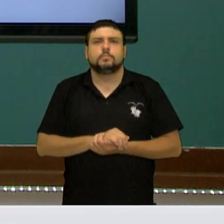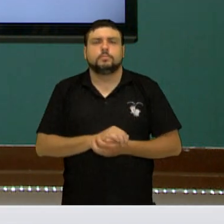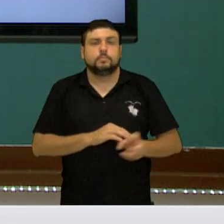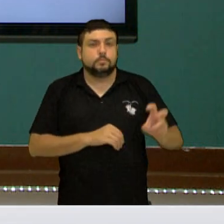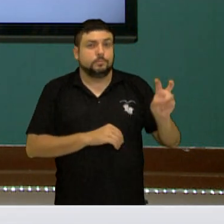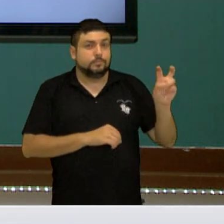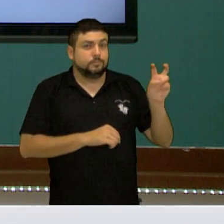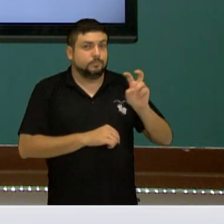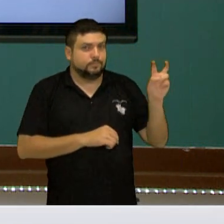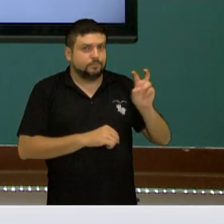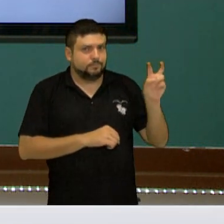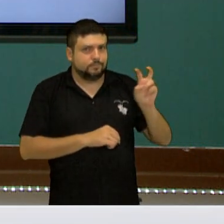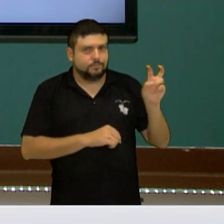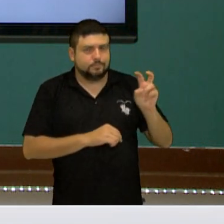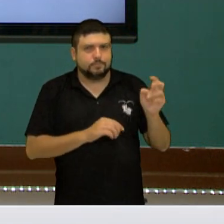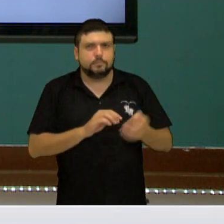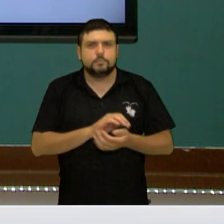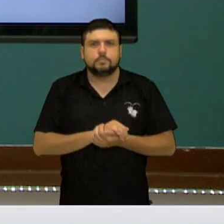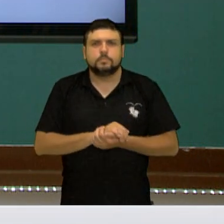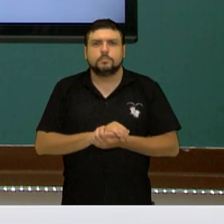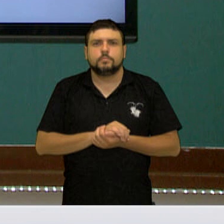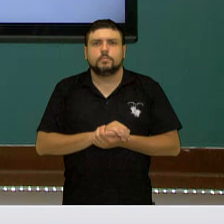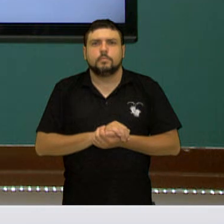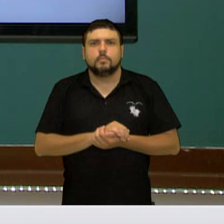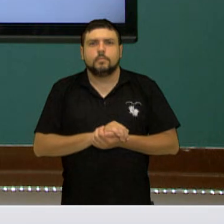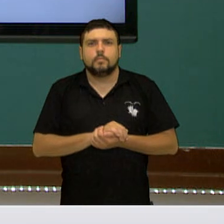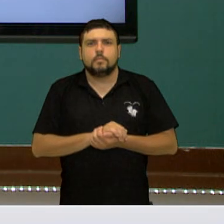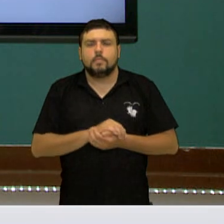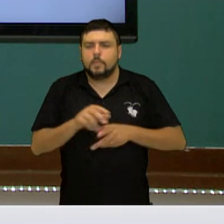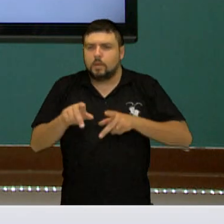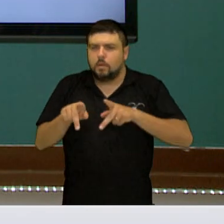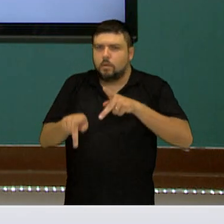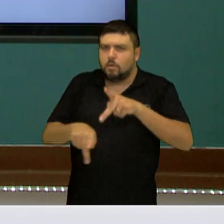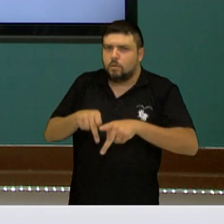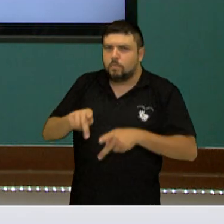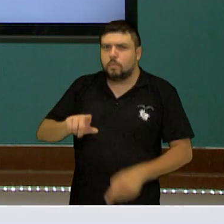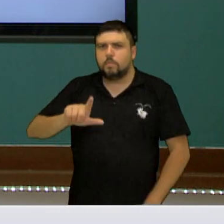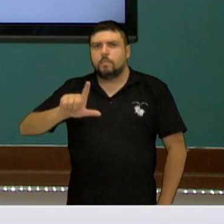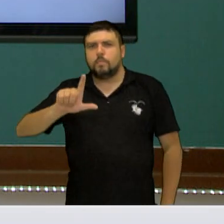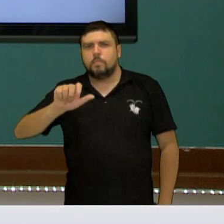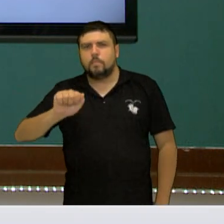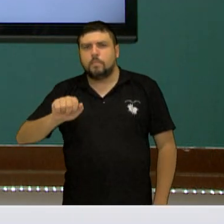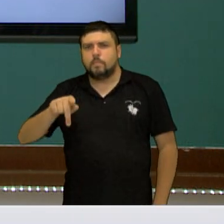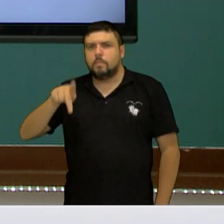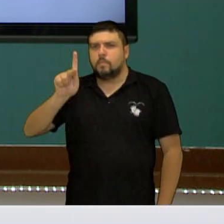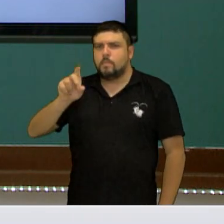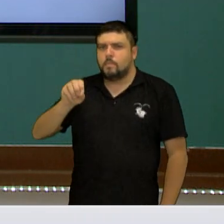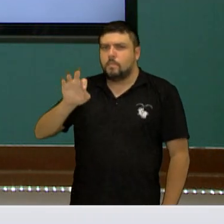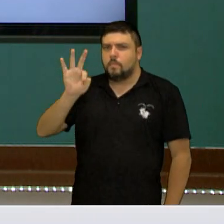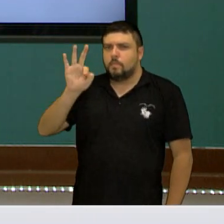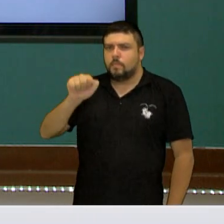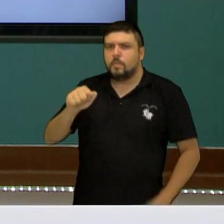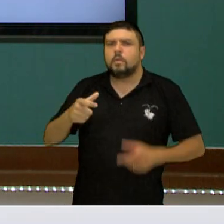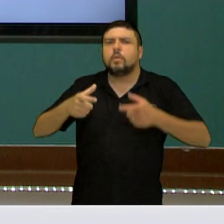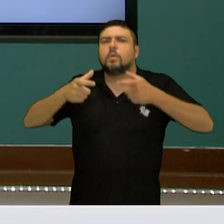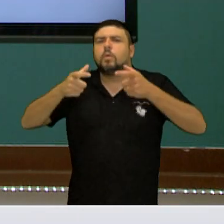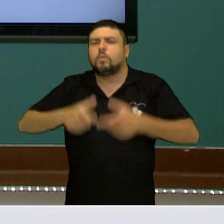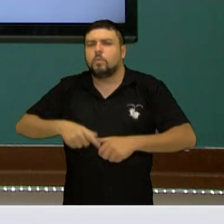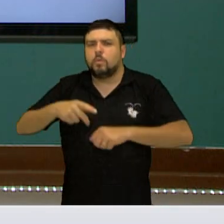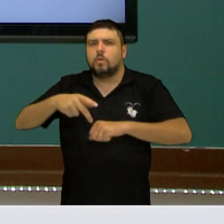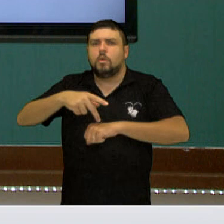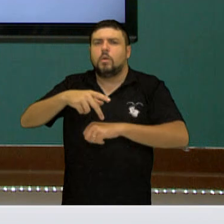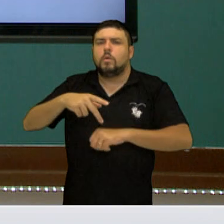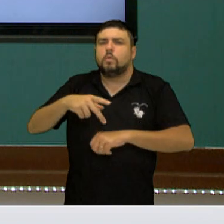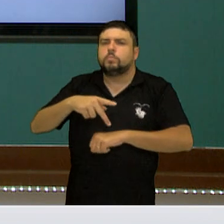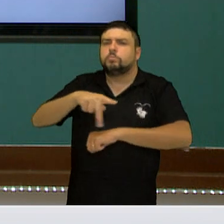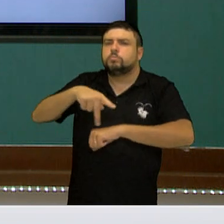Quinto, práticas evasivas do povo Lakota. Esse povo Lakota mora lá na Dakota do Sul, lá nos Estados Unidos, ok?